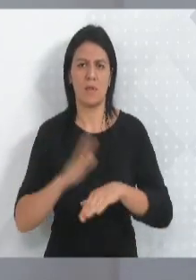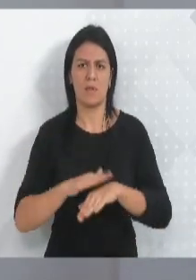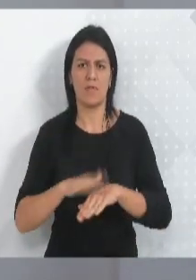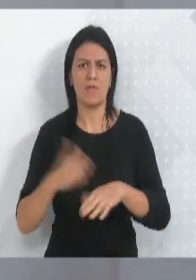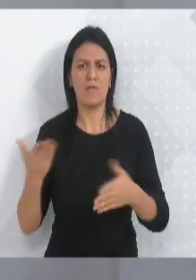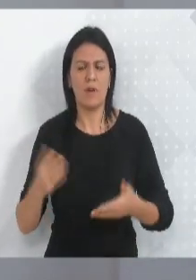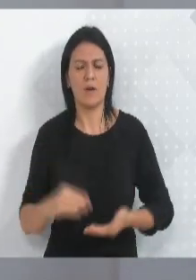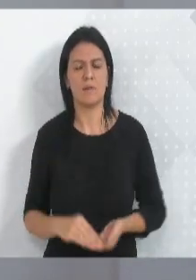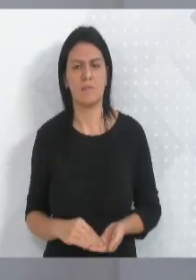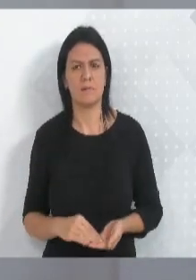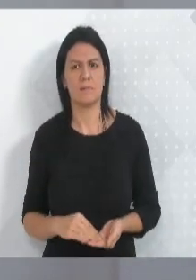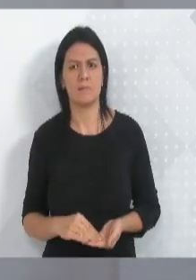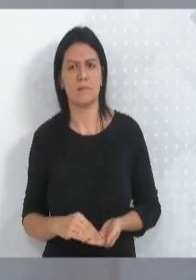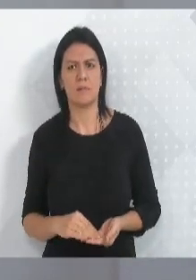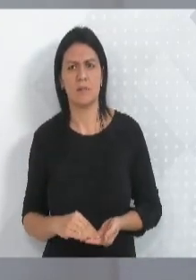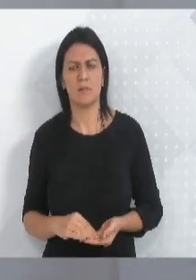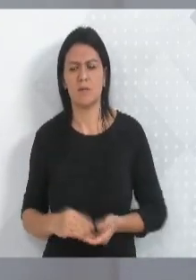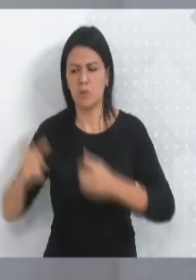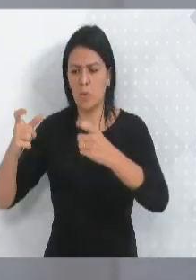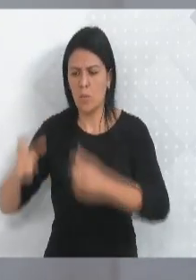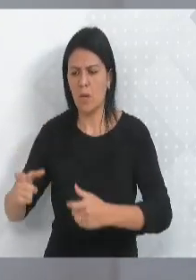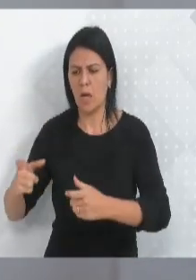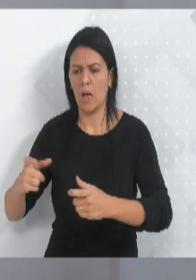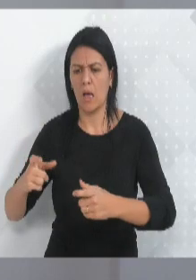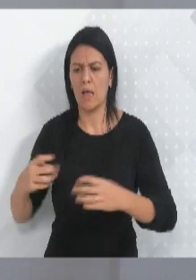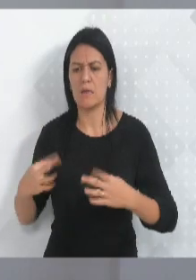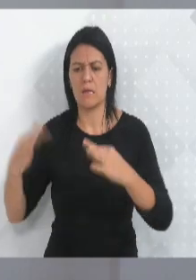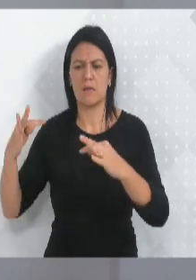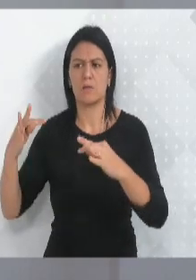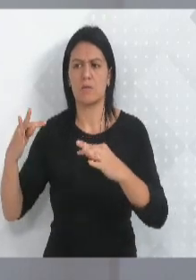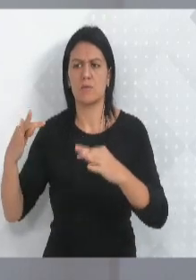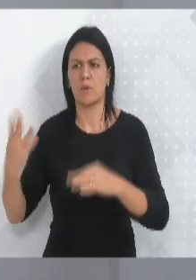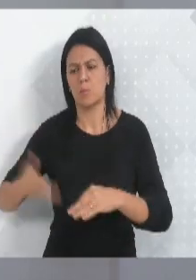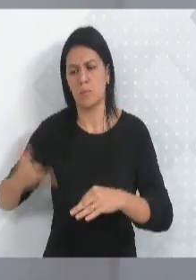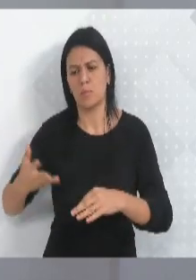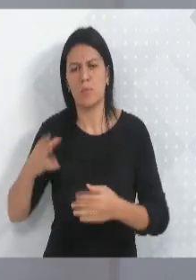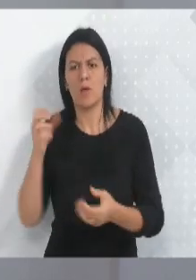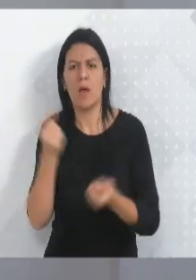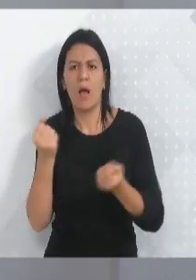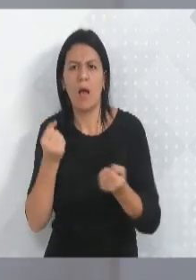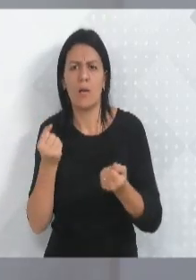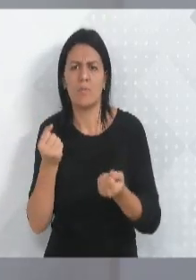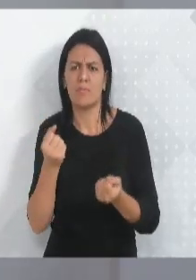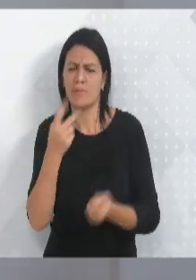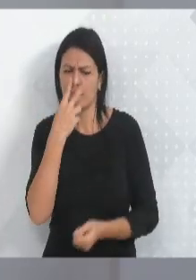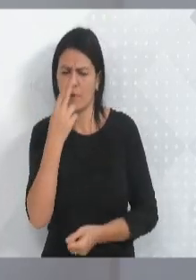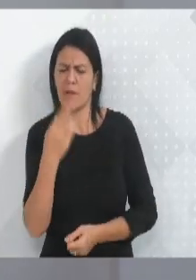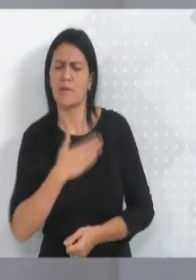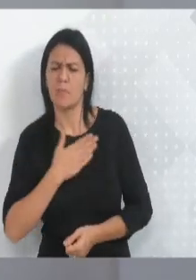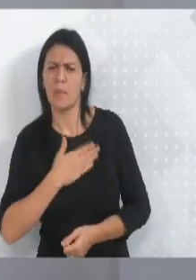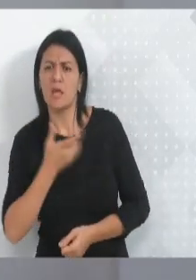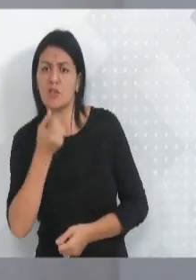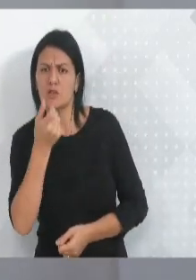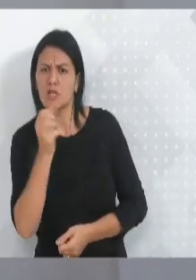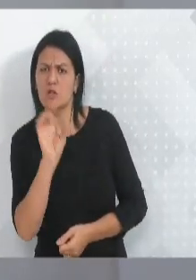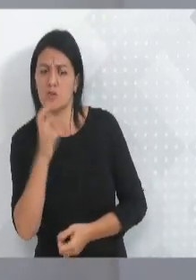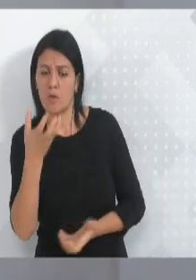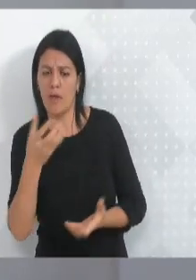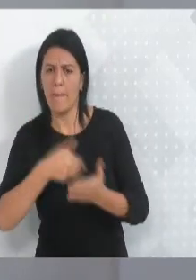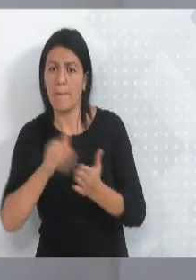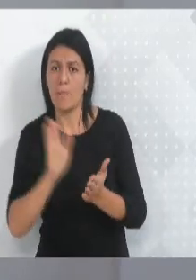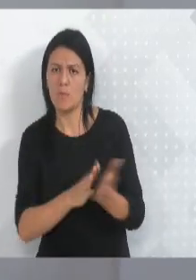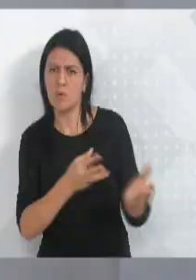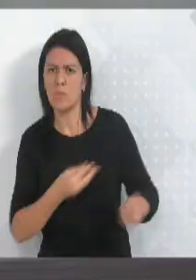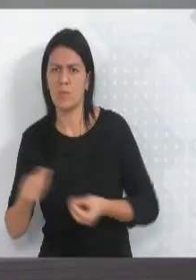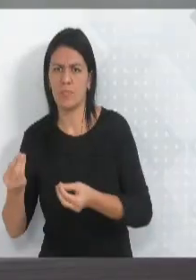desse estudo de colocar estas lombadas eletrônicas? Desculpa, para mim é arrecadatório, porque de fato não vem funcionando. Concedo a parte ao meu